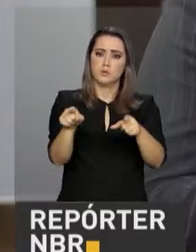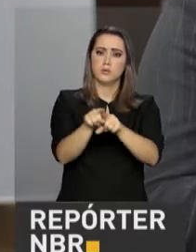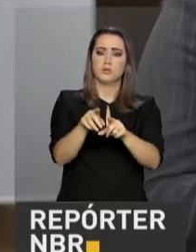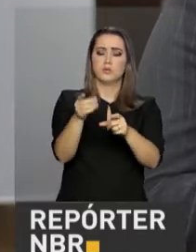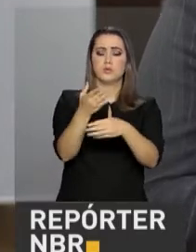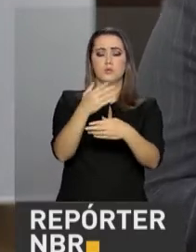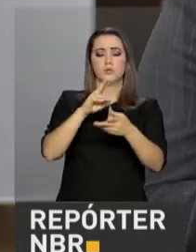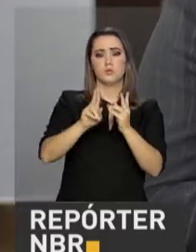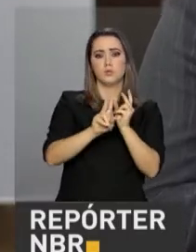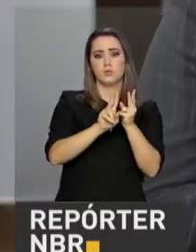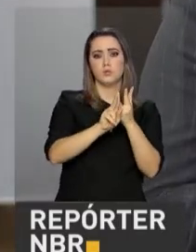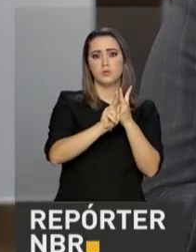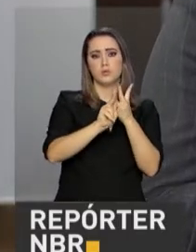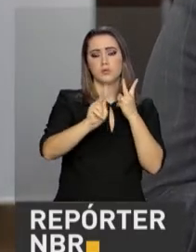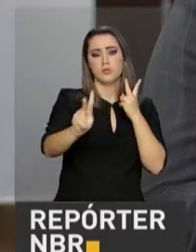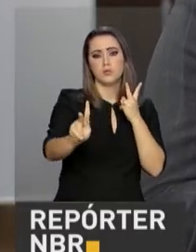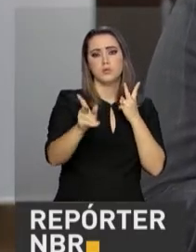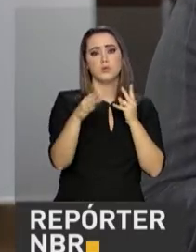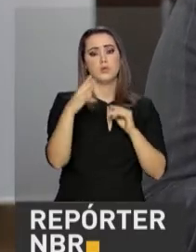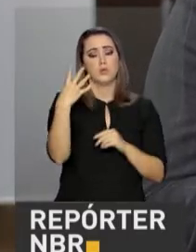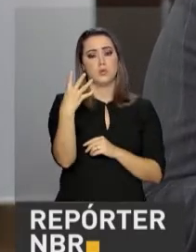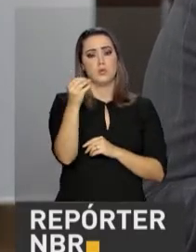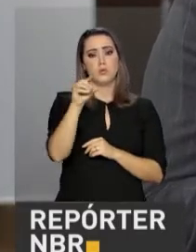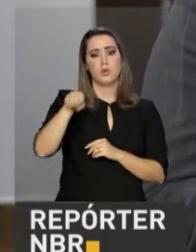operação da linha. O deságio médio foi de